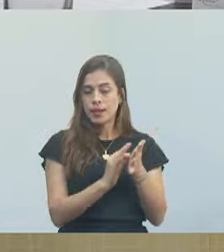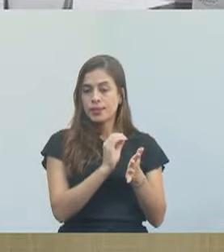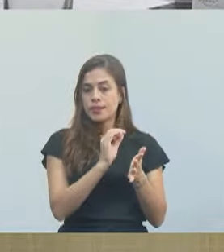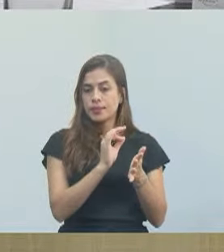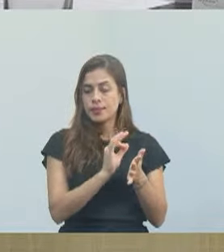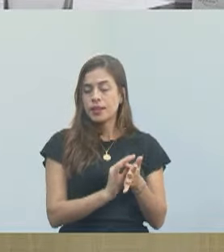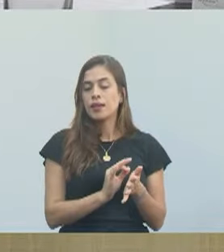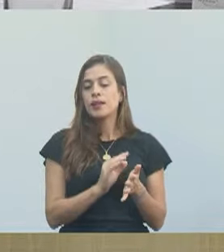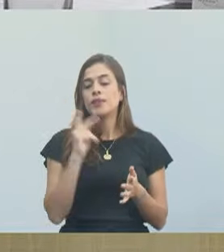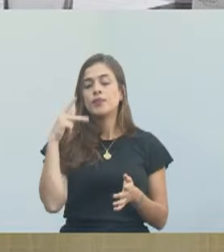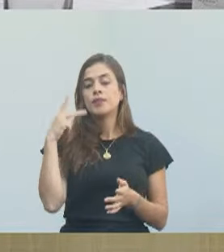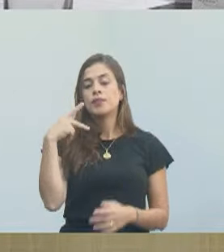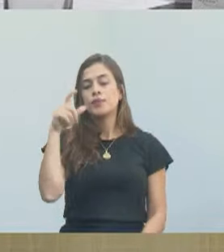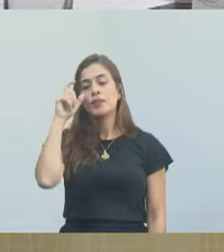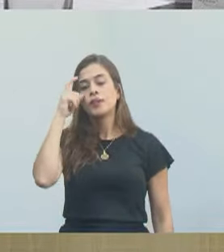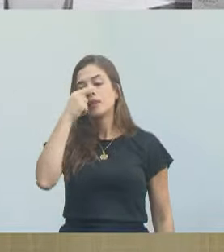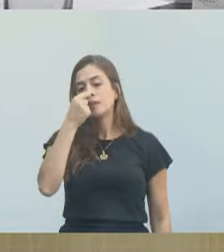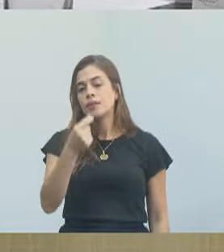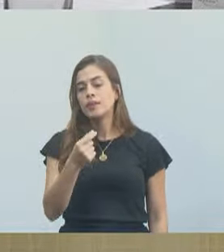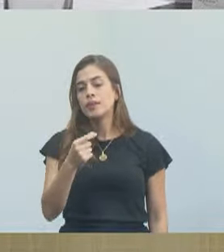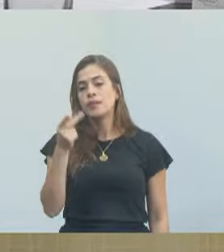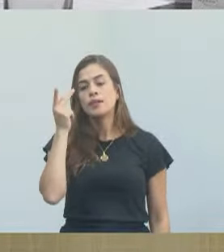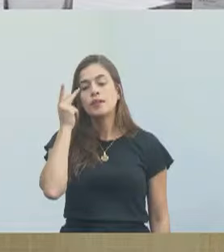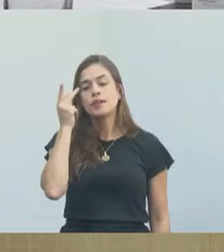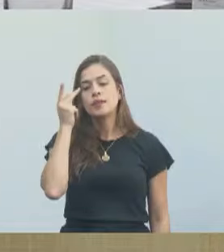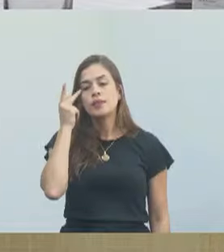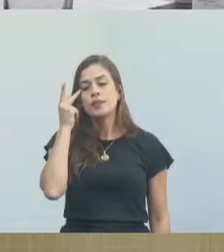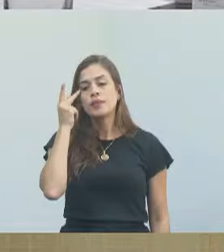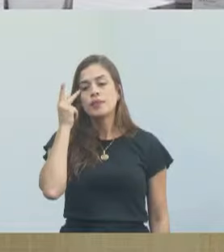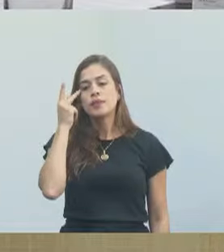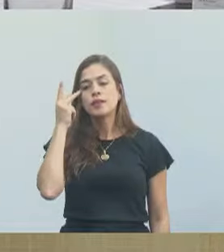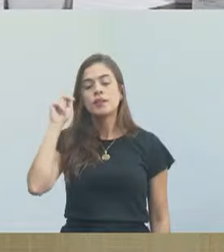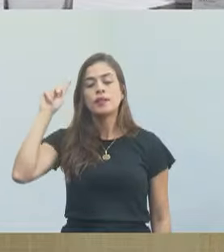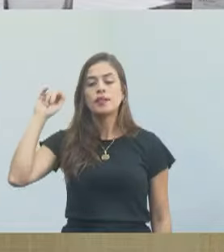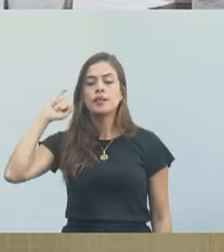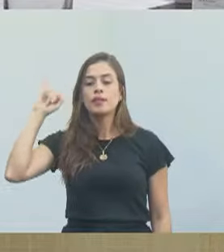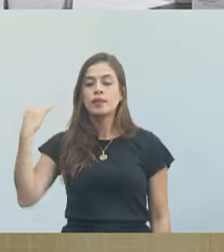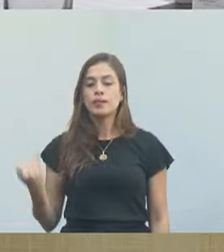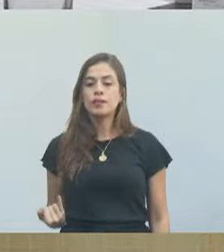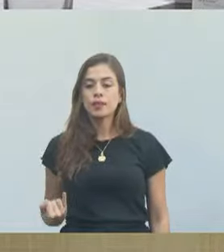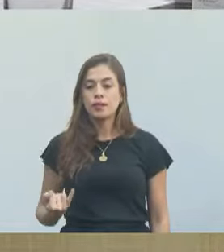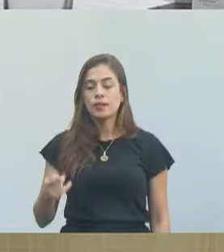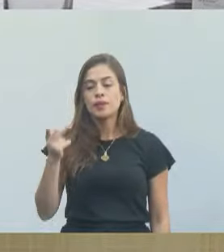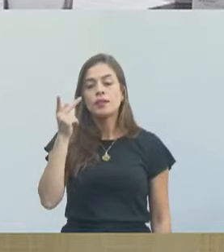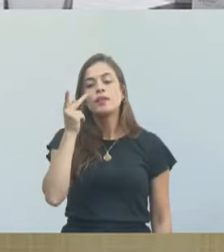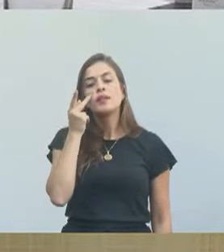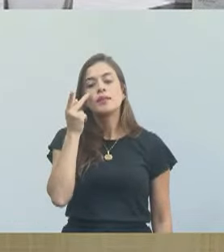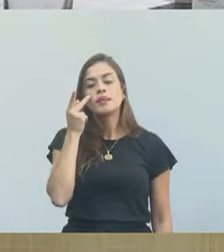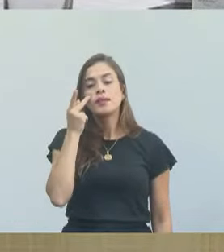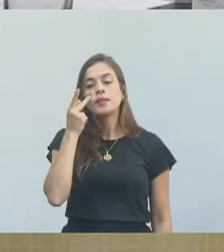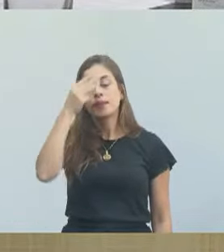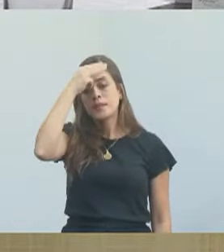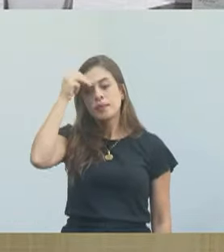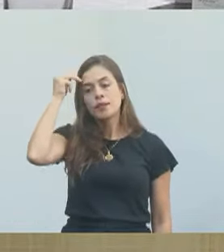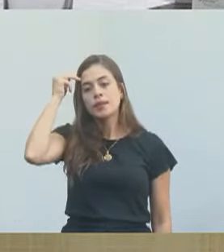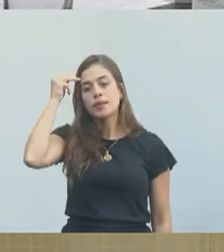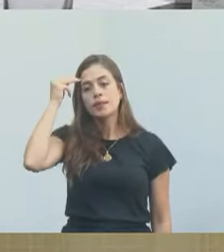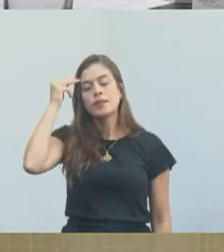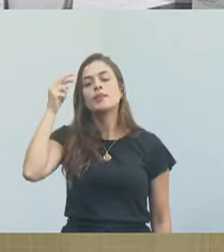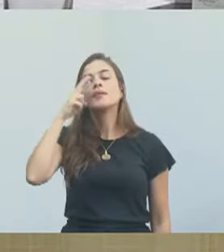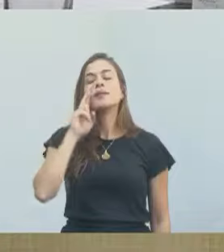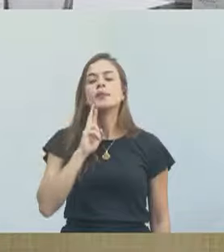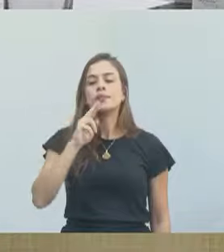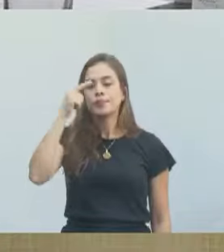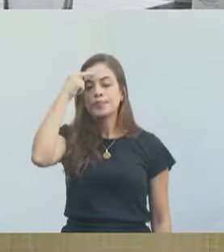Paulinho do Esporte, Juliana da Fênix, Paulinho dos Condutores, Maria Amélia, Rogério Timóteo e Edgar